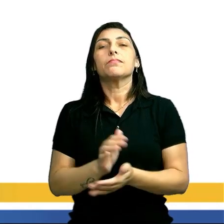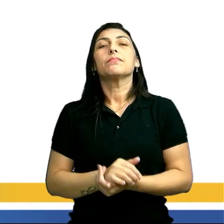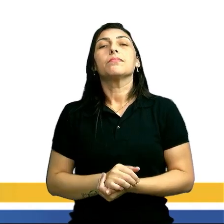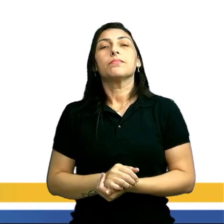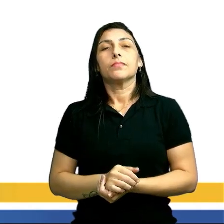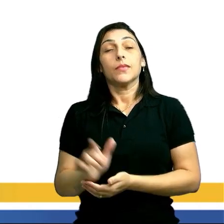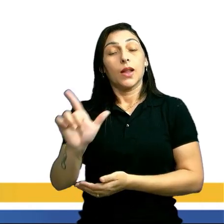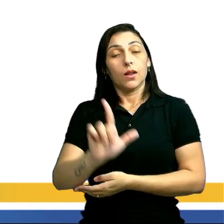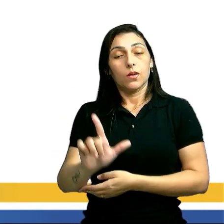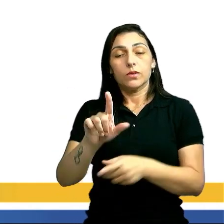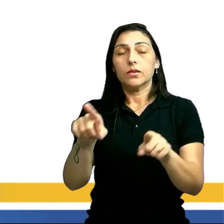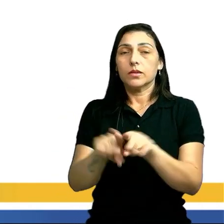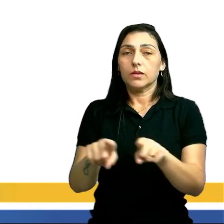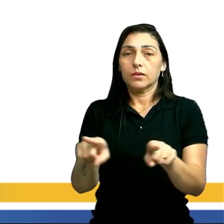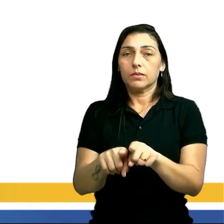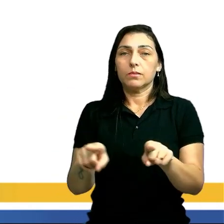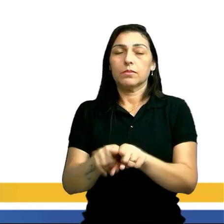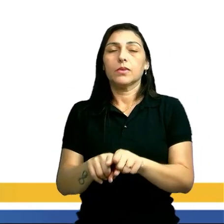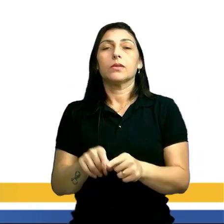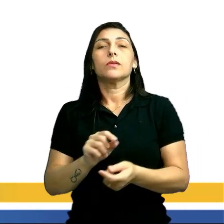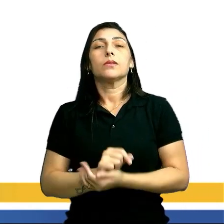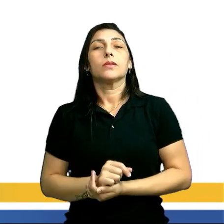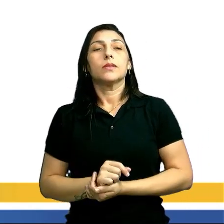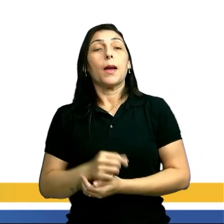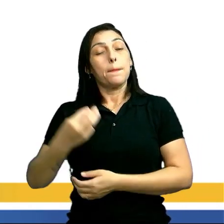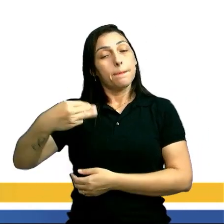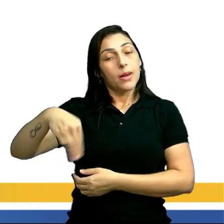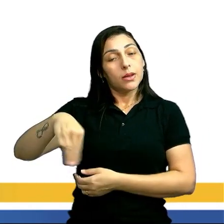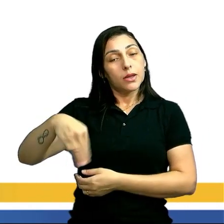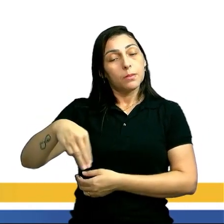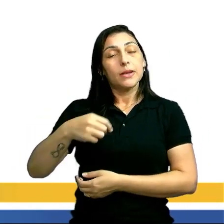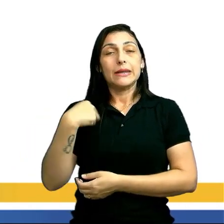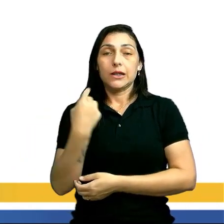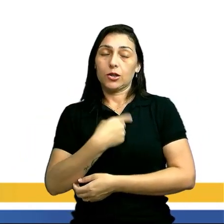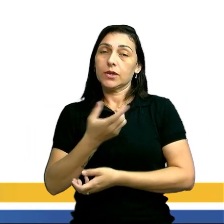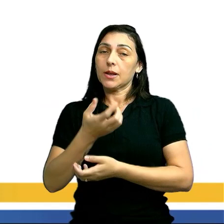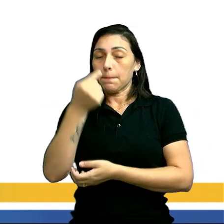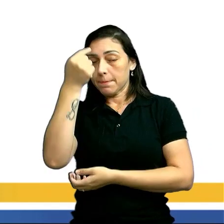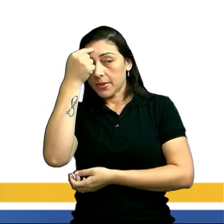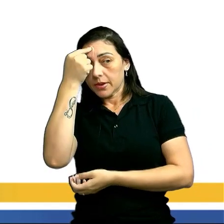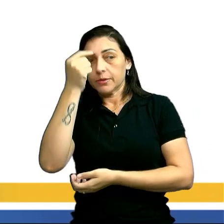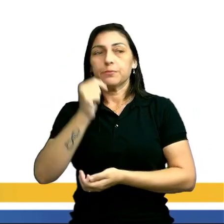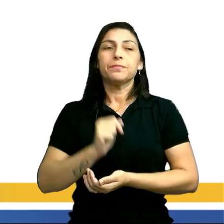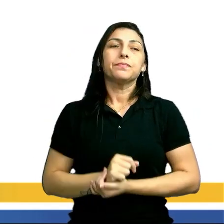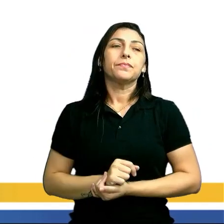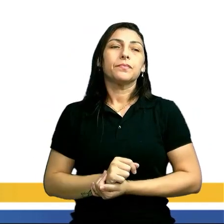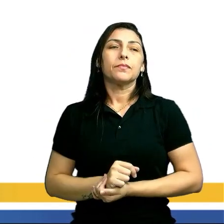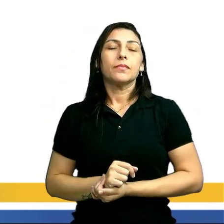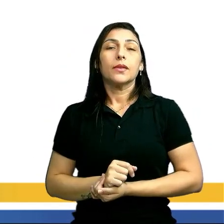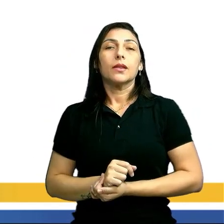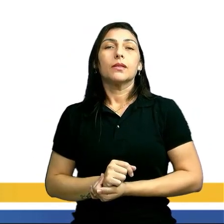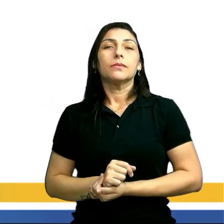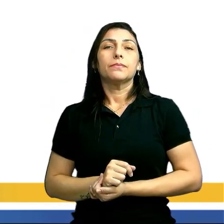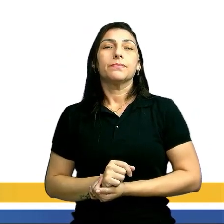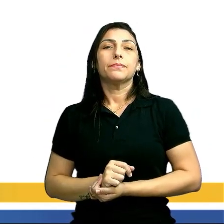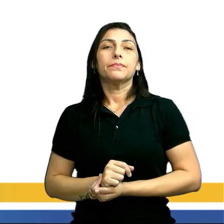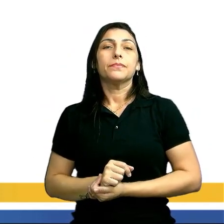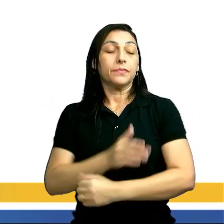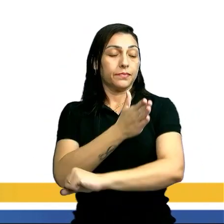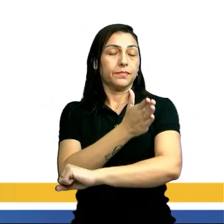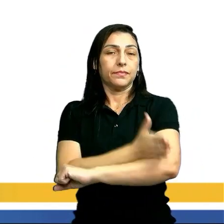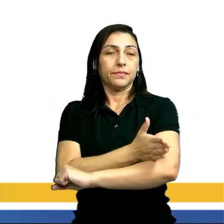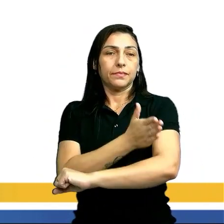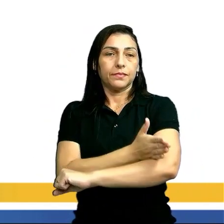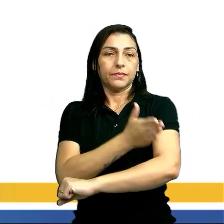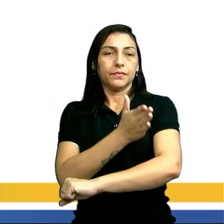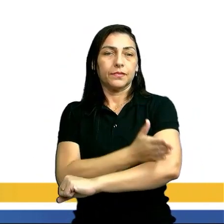questão da lógica também e até com a questão da matemática, se a gente quiser pensar assim. Bom, então, durante